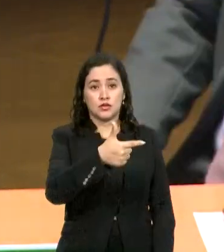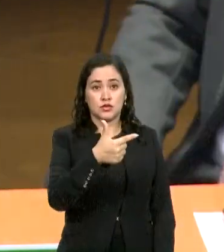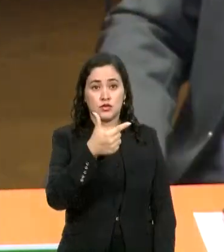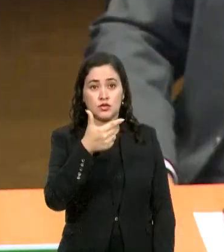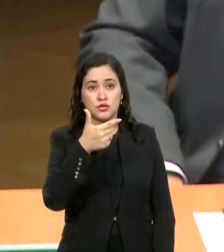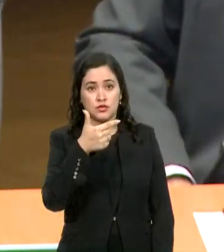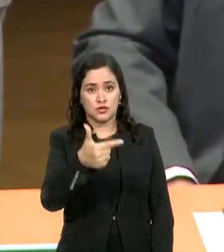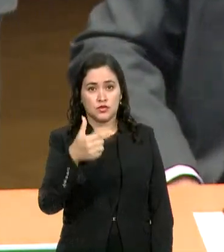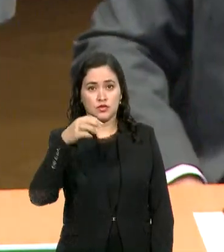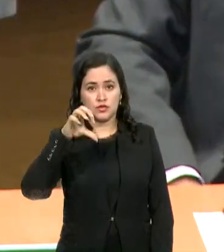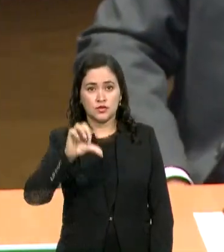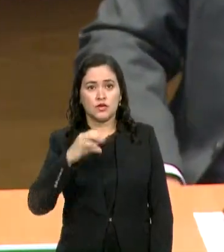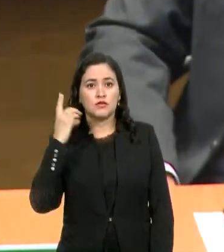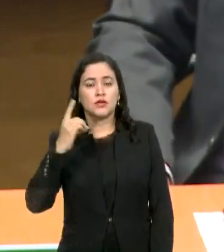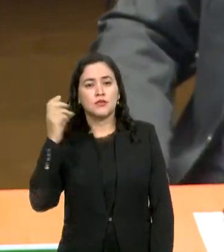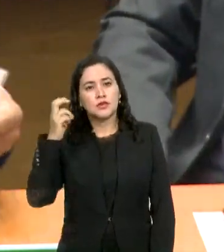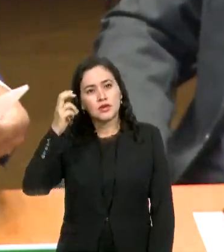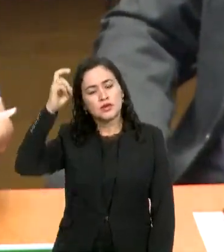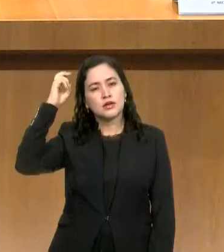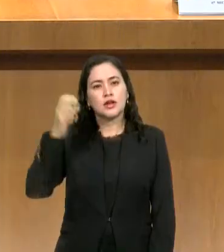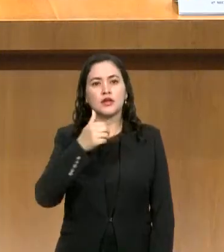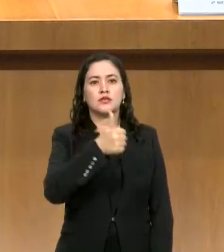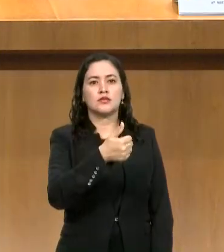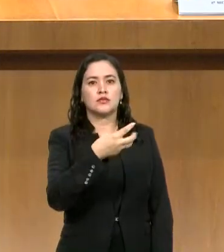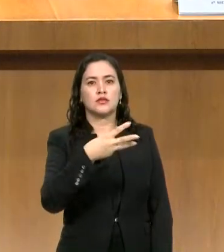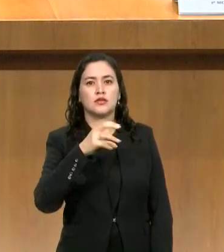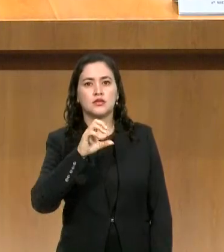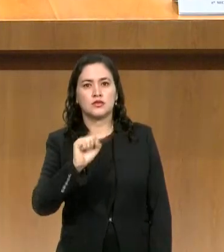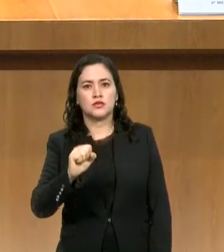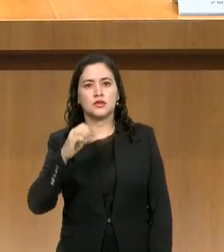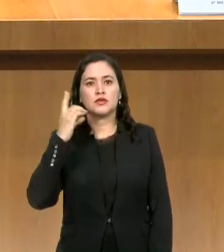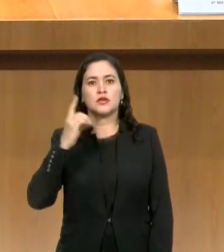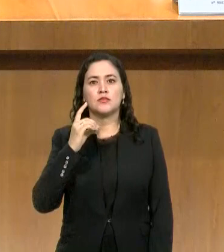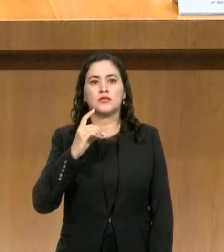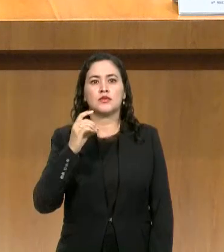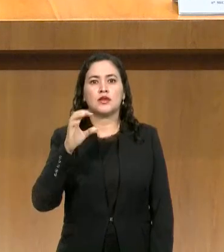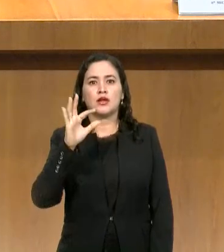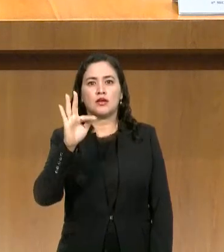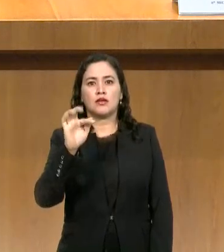segundo secretário, deputado Hélito do Curso.